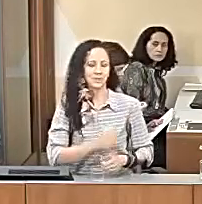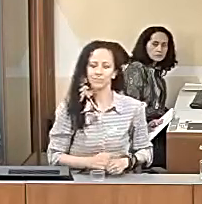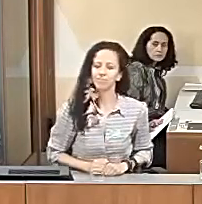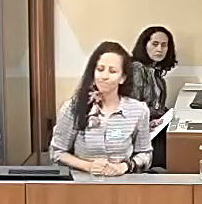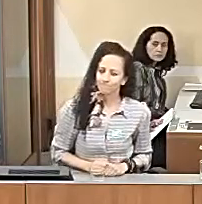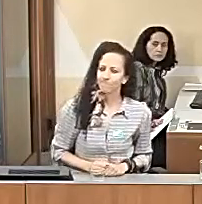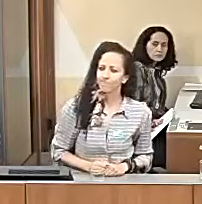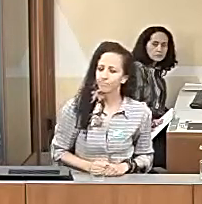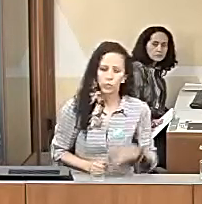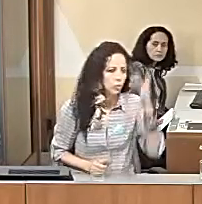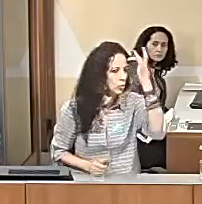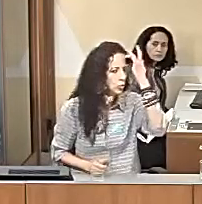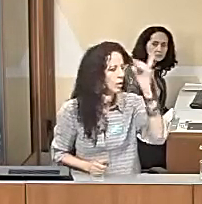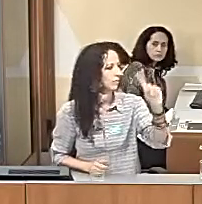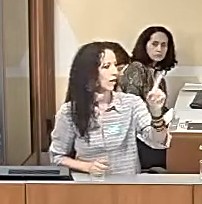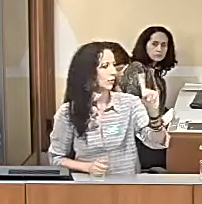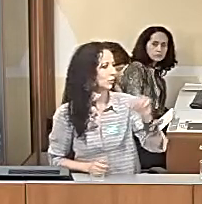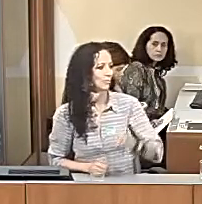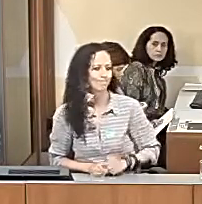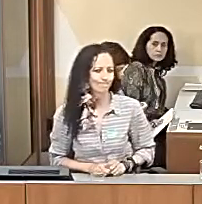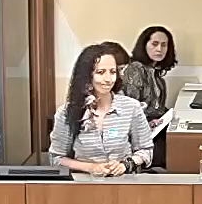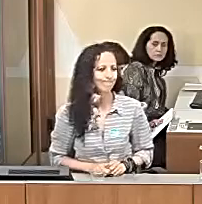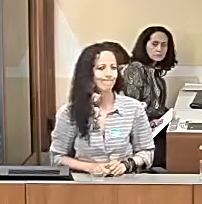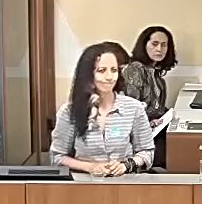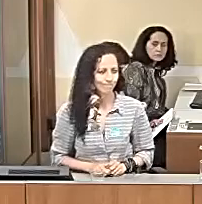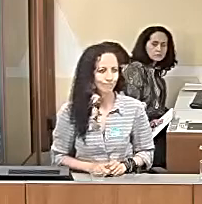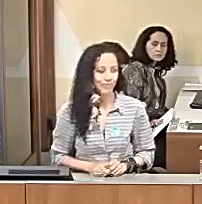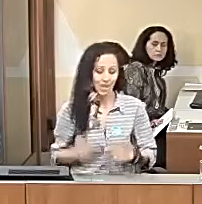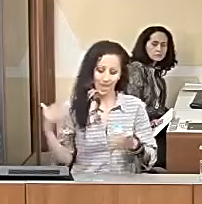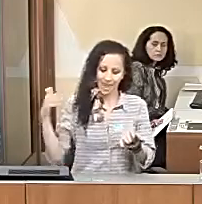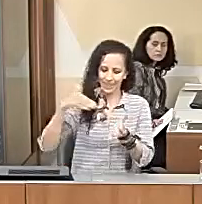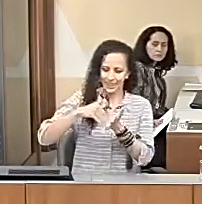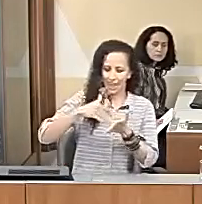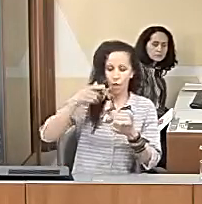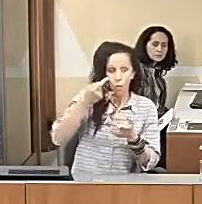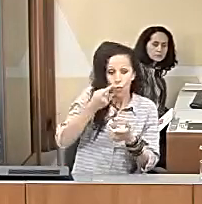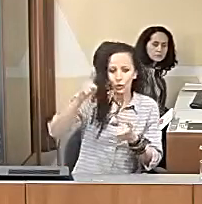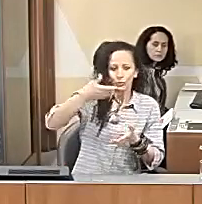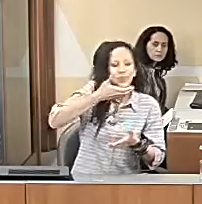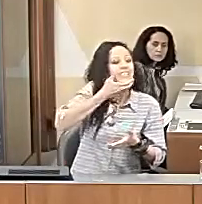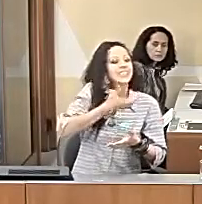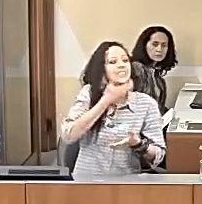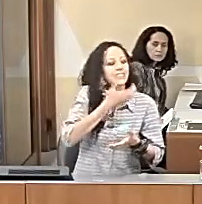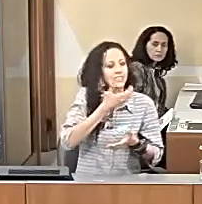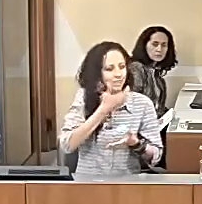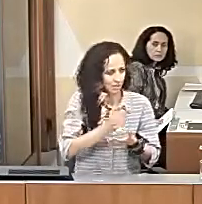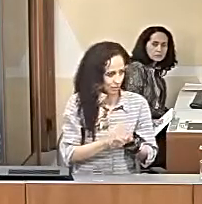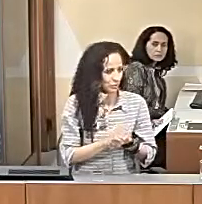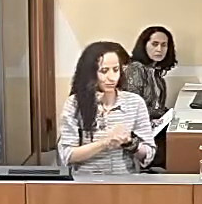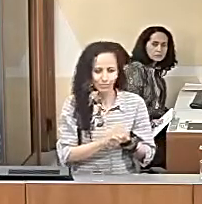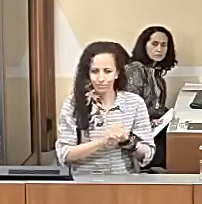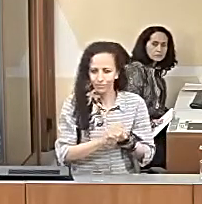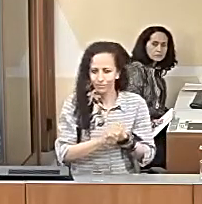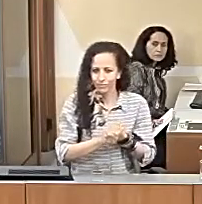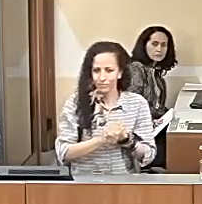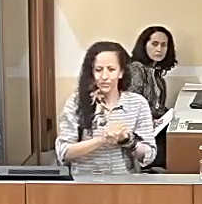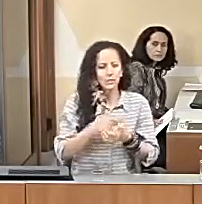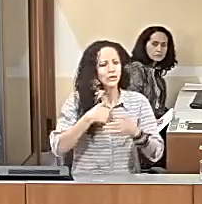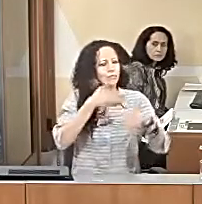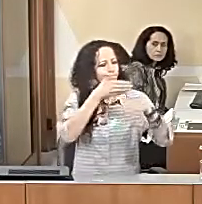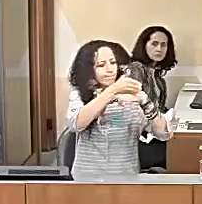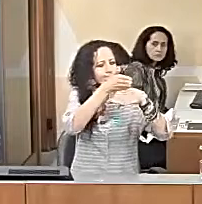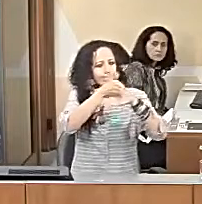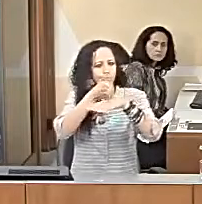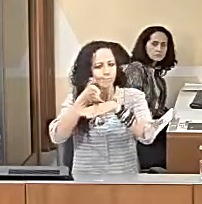ao contato com a família. E, para nós, surdos, tudo perpassa por uma questão, que é a questão da